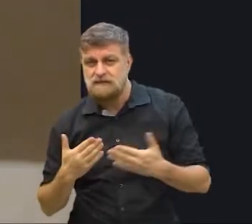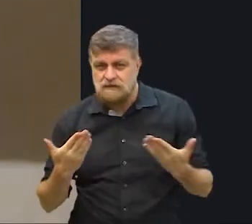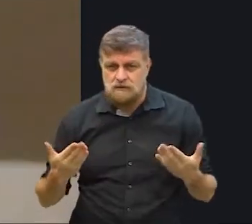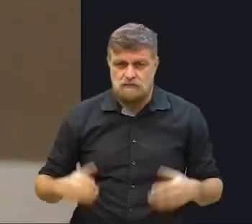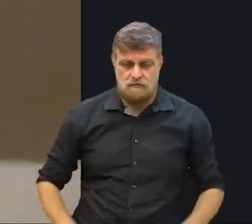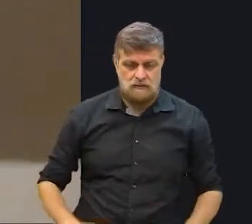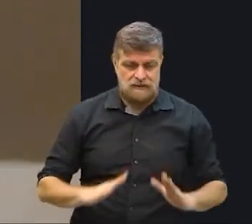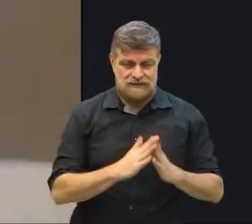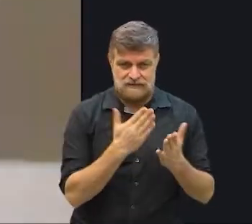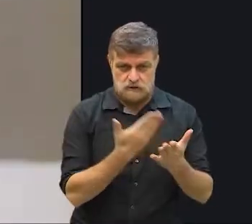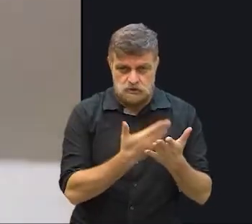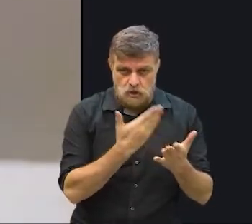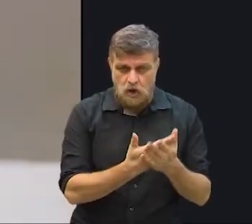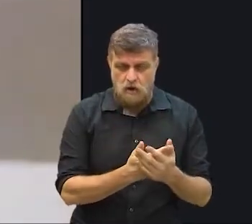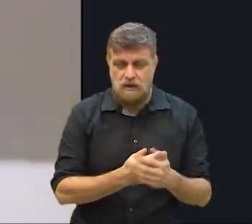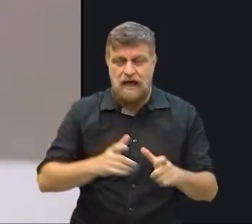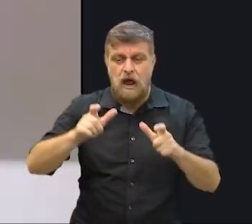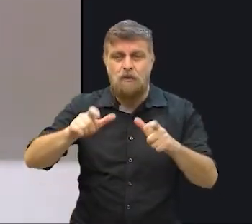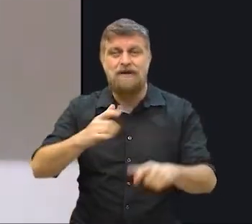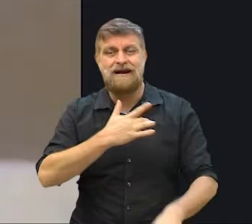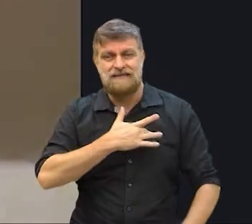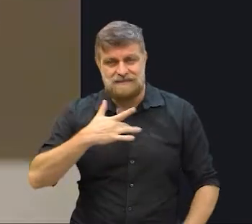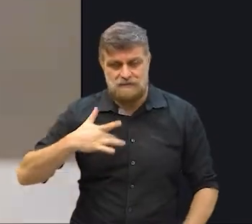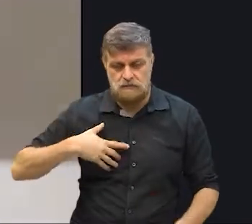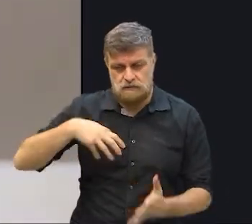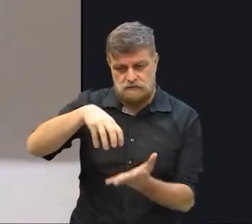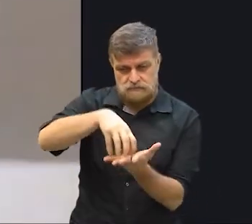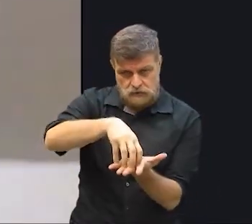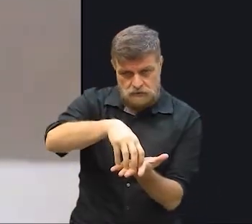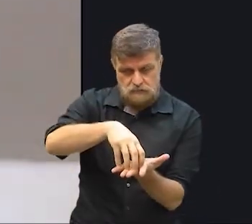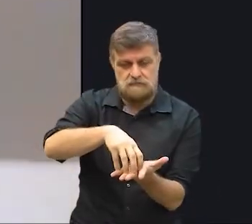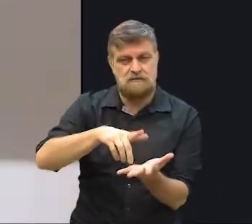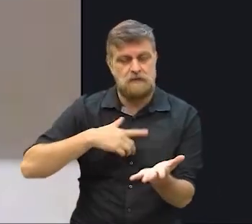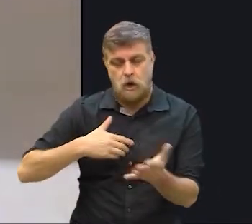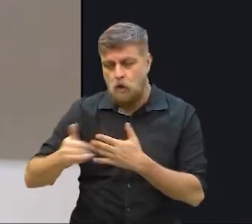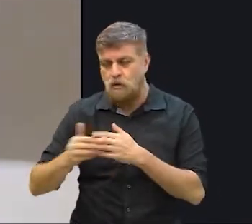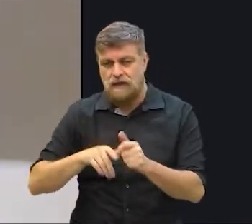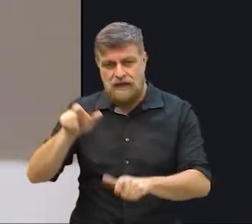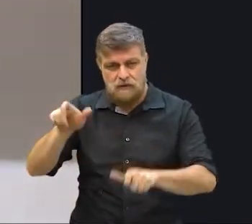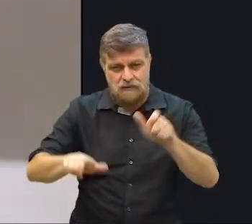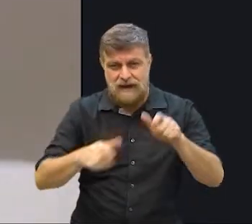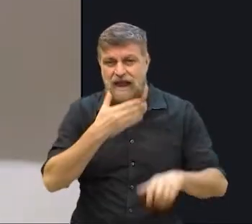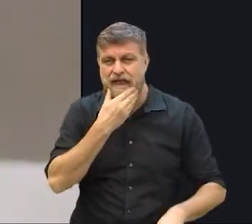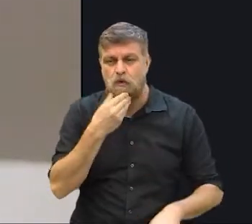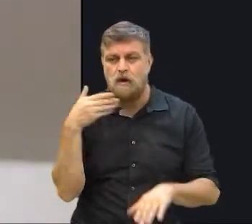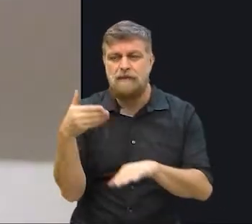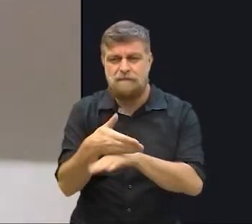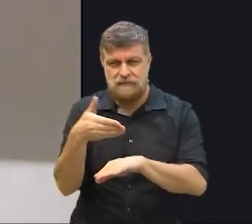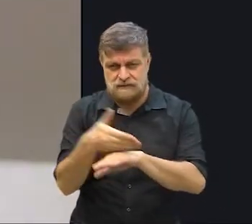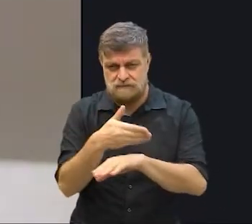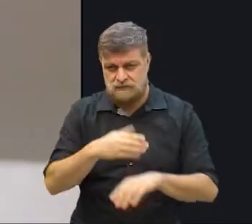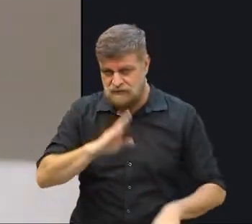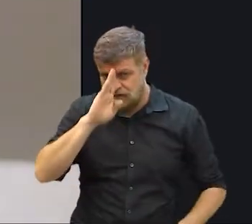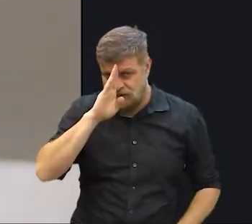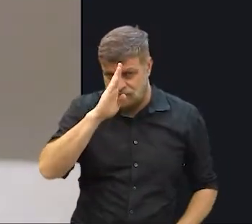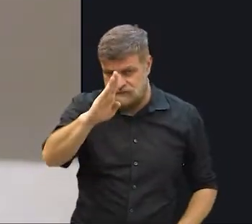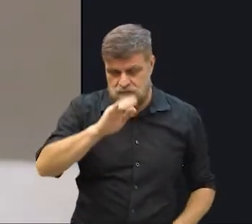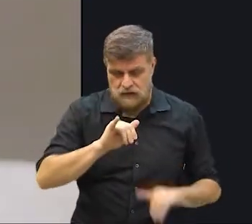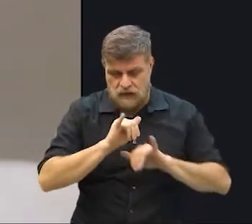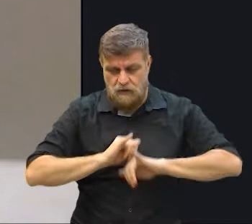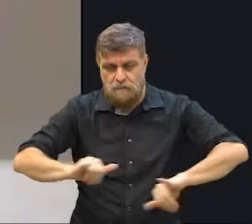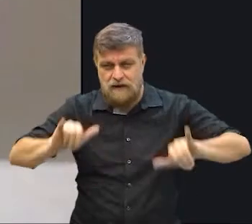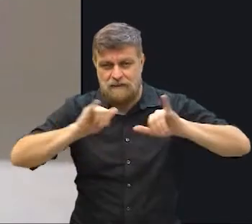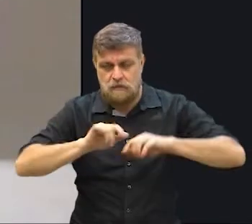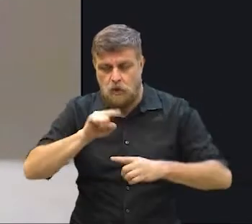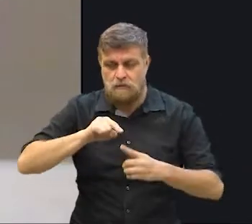empresas, na educação, na saúde, enfim, aonde tiver participação masculina. Principalmente,